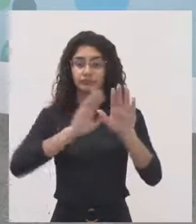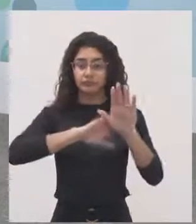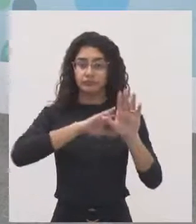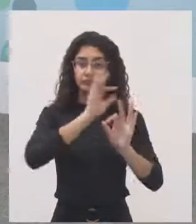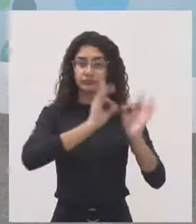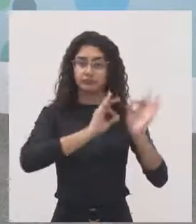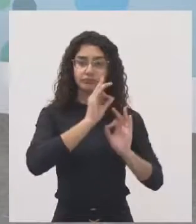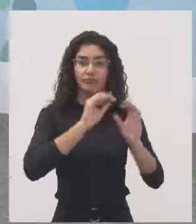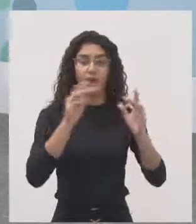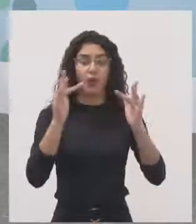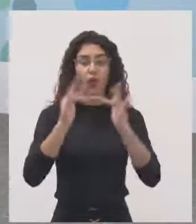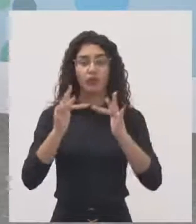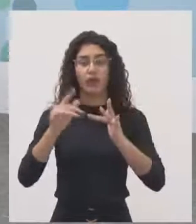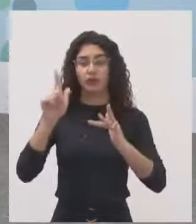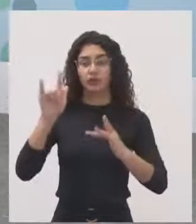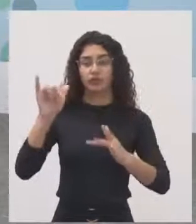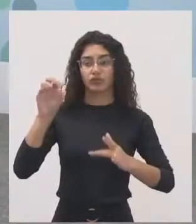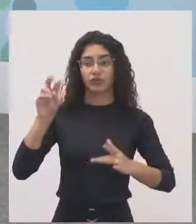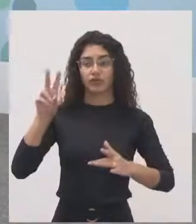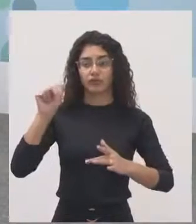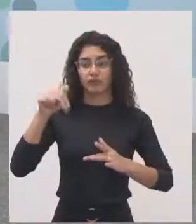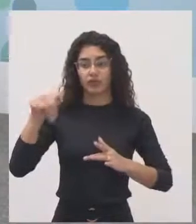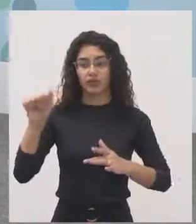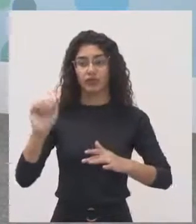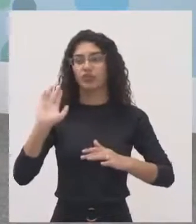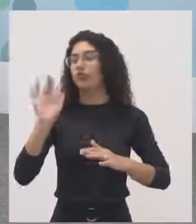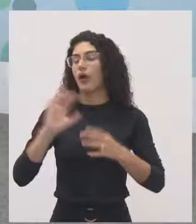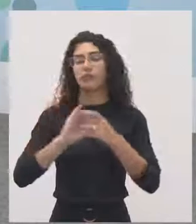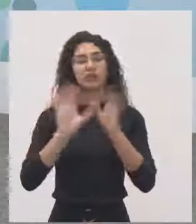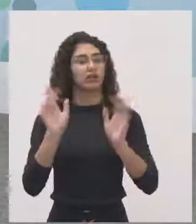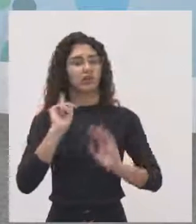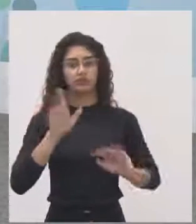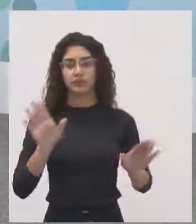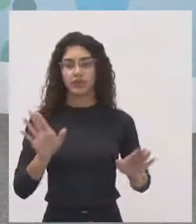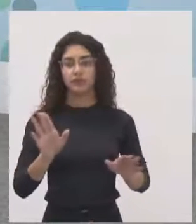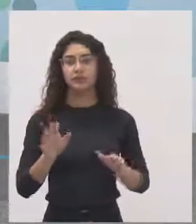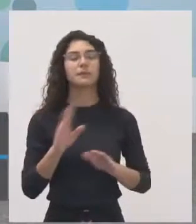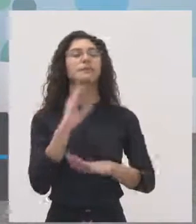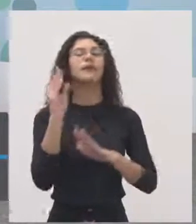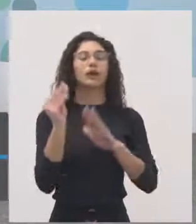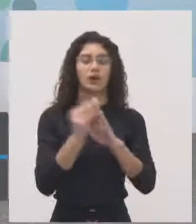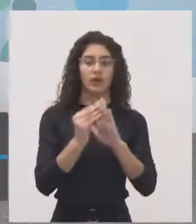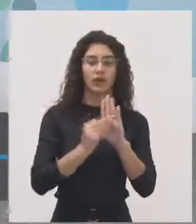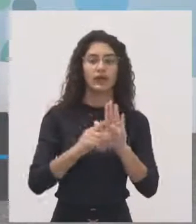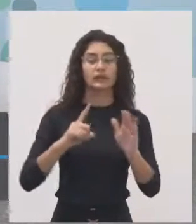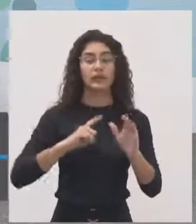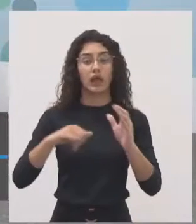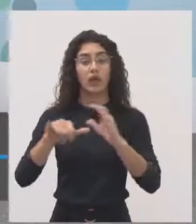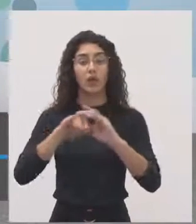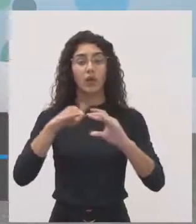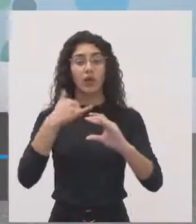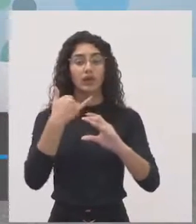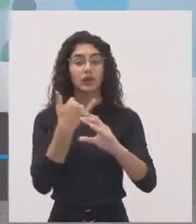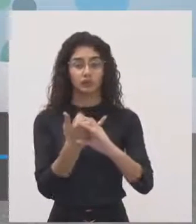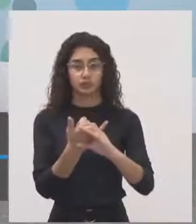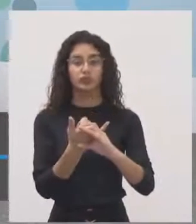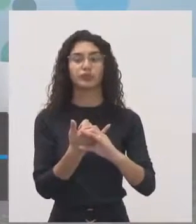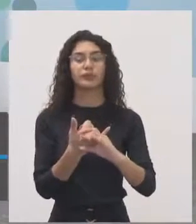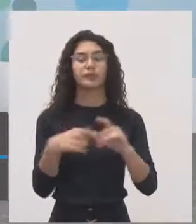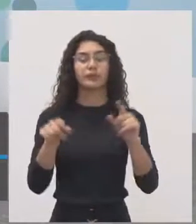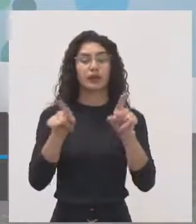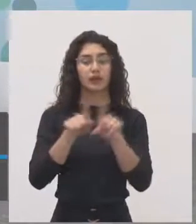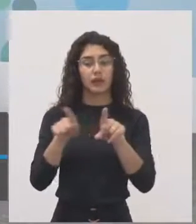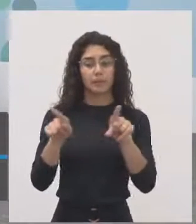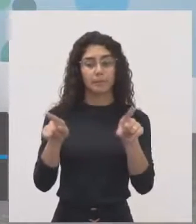do Giovanni. Eu já vou colocar você à disposição, Giovanni. Vou colocar lá, tem o canal dele, ele tem um canal no YouTube e também